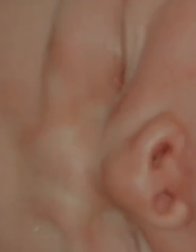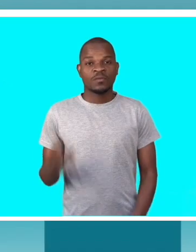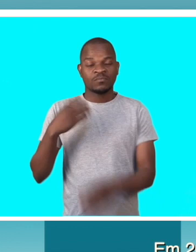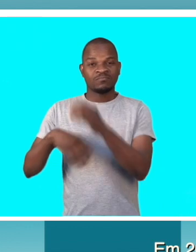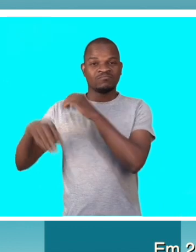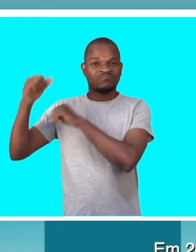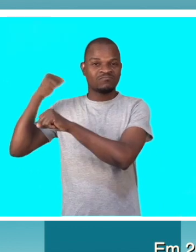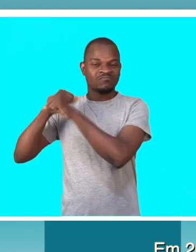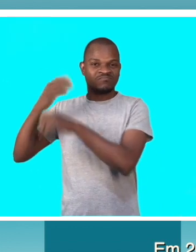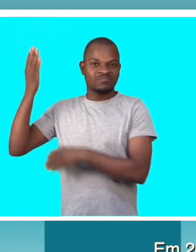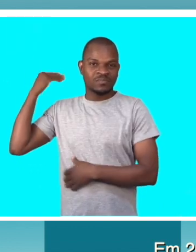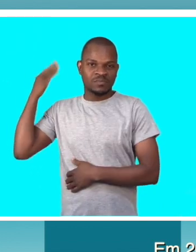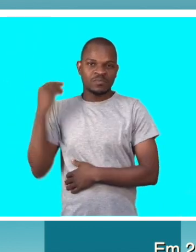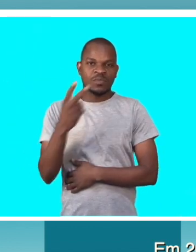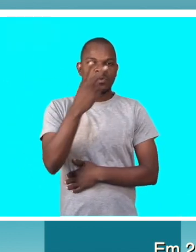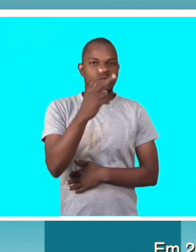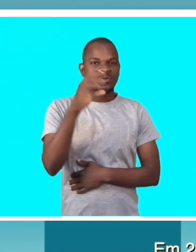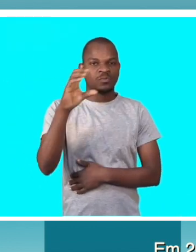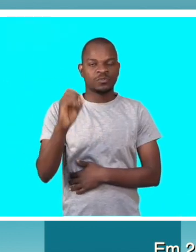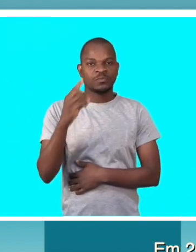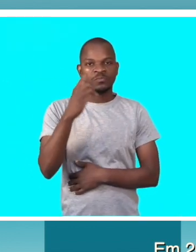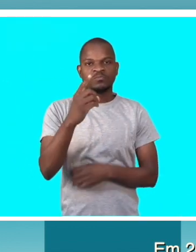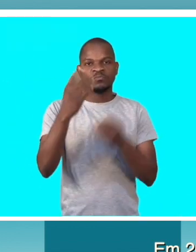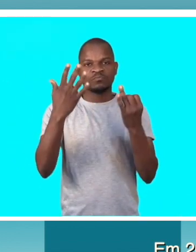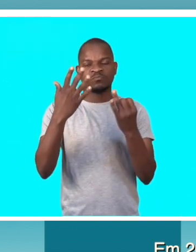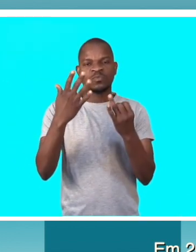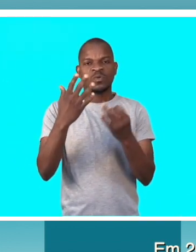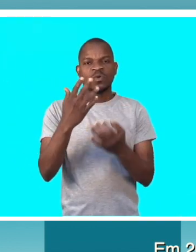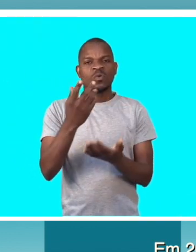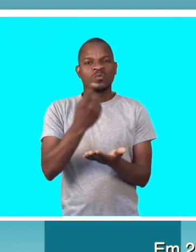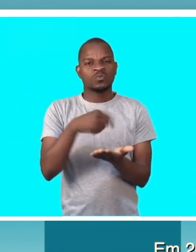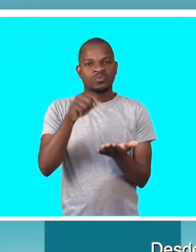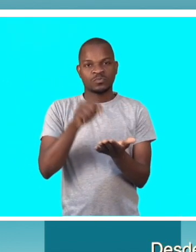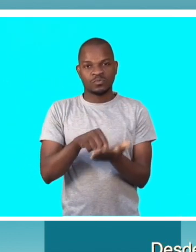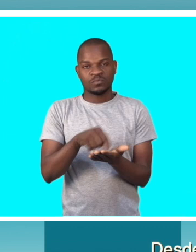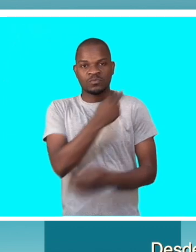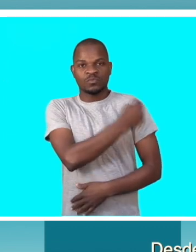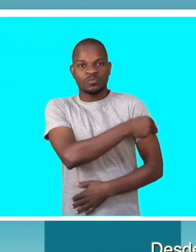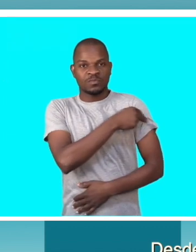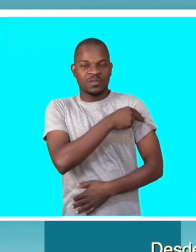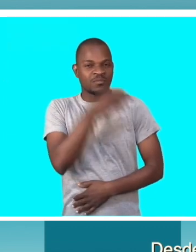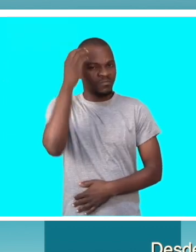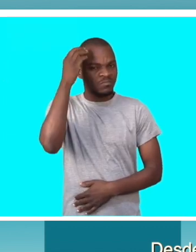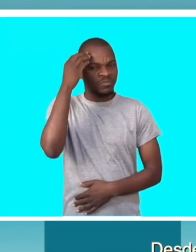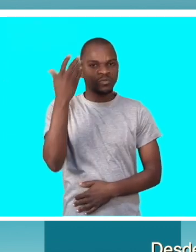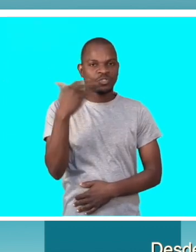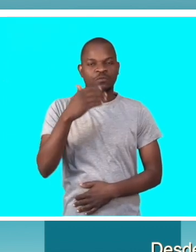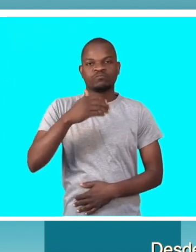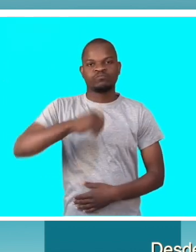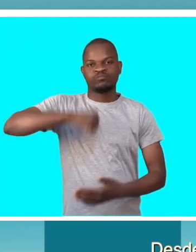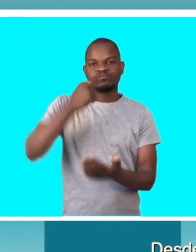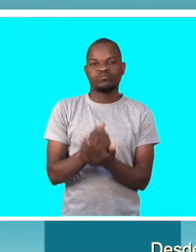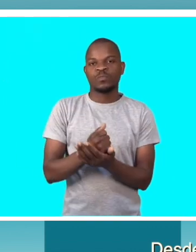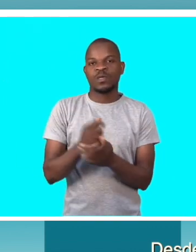Desde 2017, o Hospital Central de Maputo introduziu partos humanizados. Desde lá para o mês,